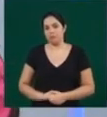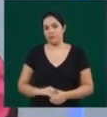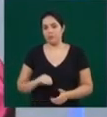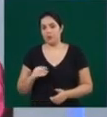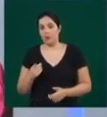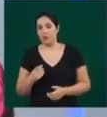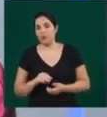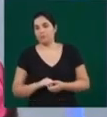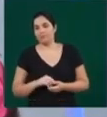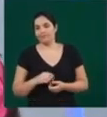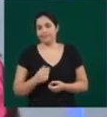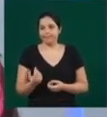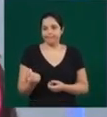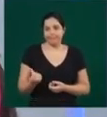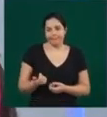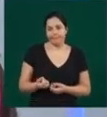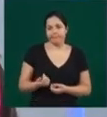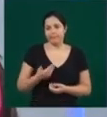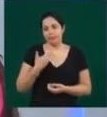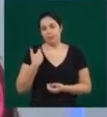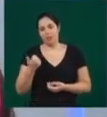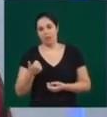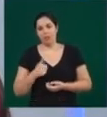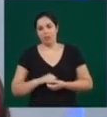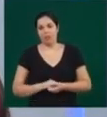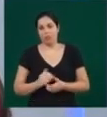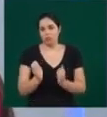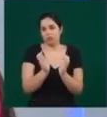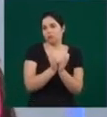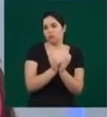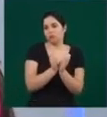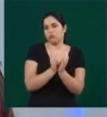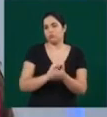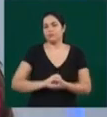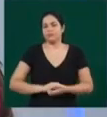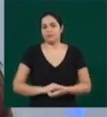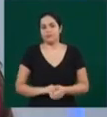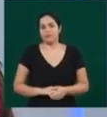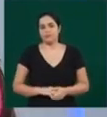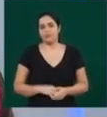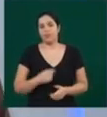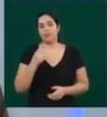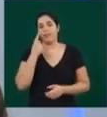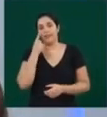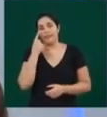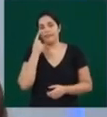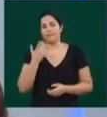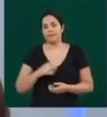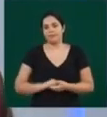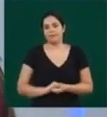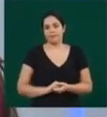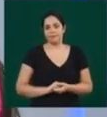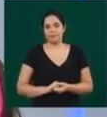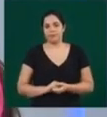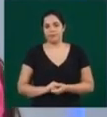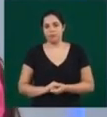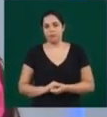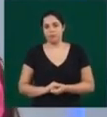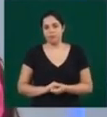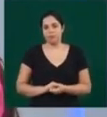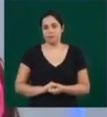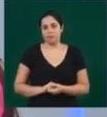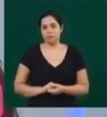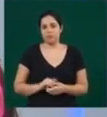certa rentabilidade, por exemplo, para o grupo, que a gente vê muito nas questões das corridas de Fórmula 1, ou às